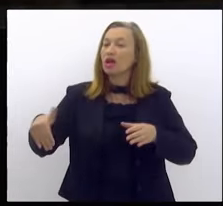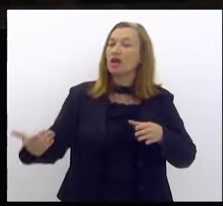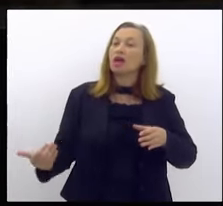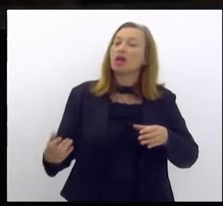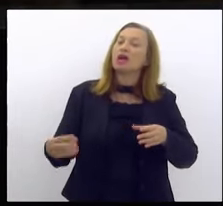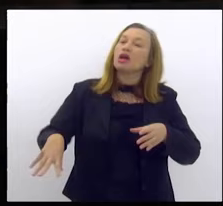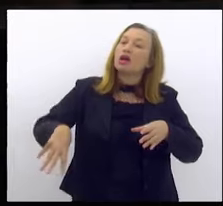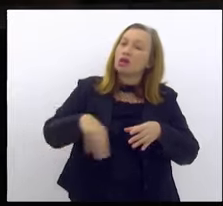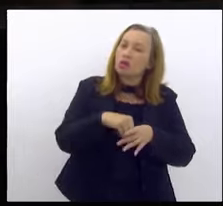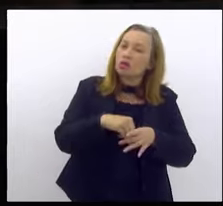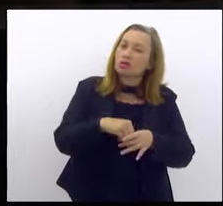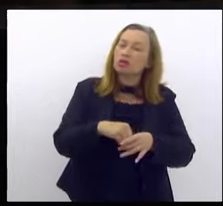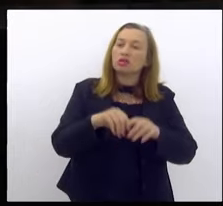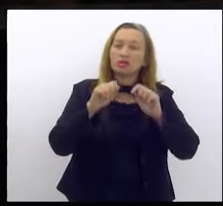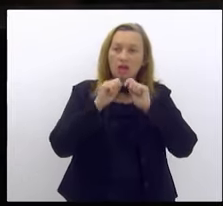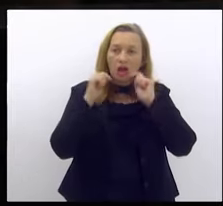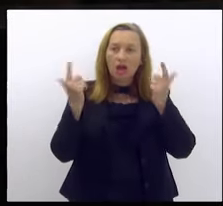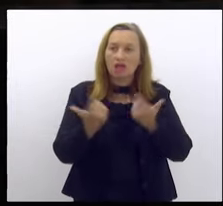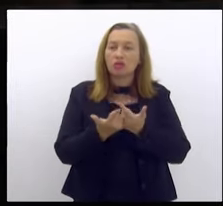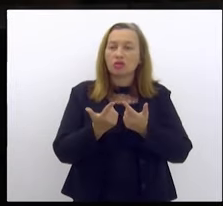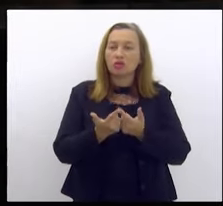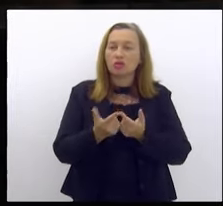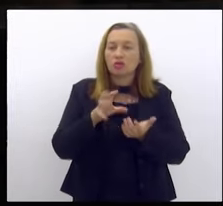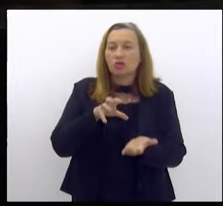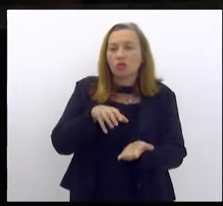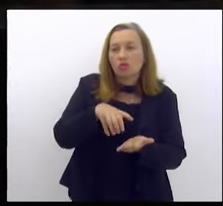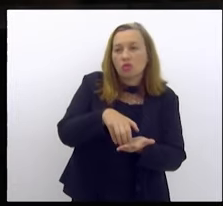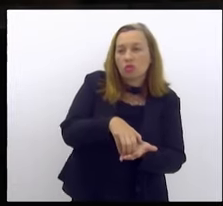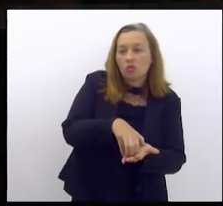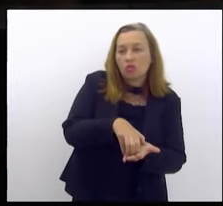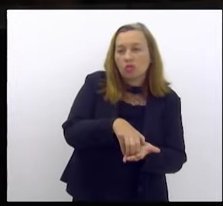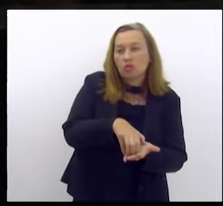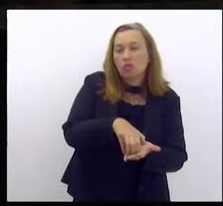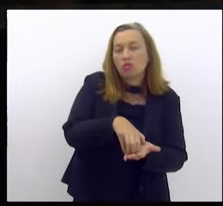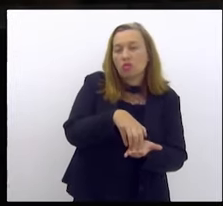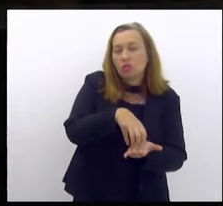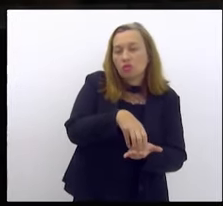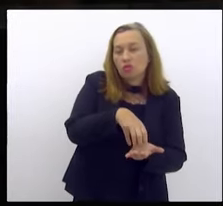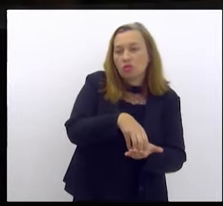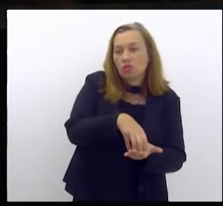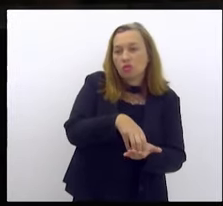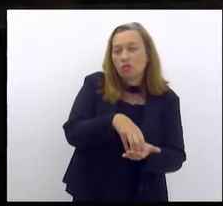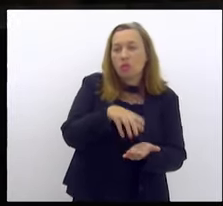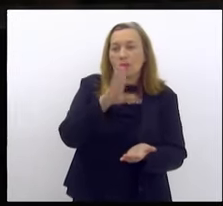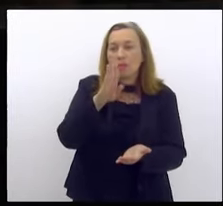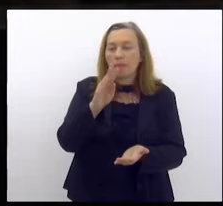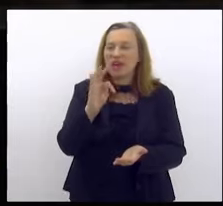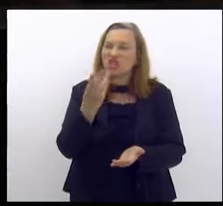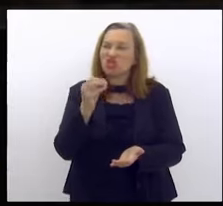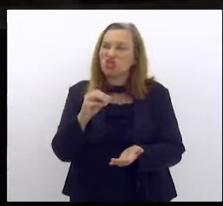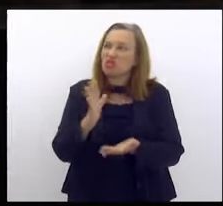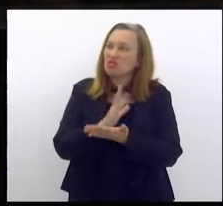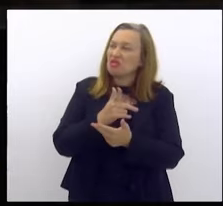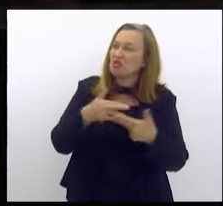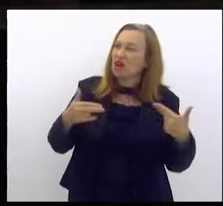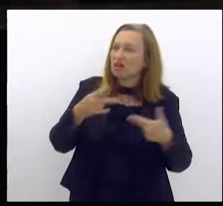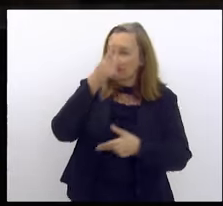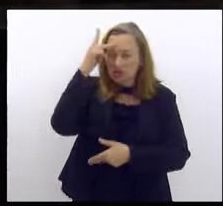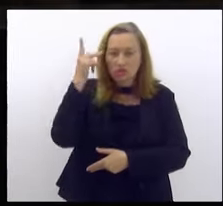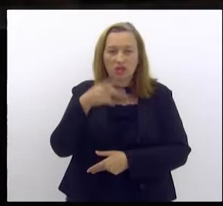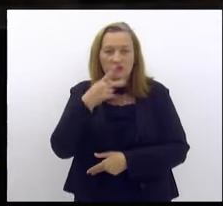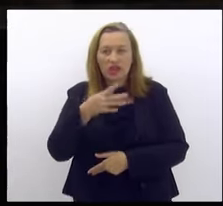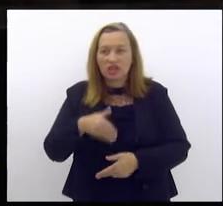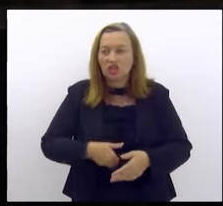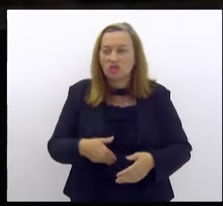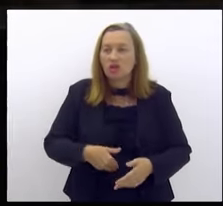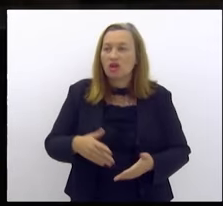Assembleia Legislativa. Um deles é o Observatório Betinho, porque toda vez que falamos de fome, muitas pessoas desavisadas vêm